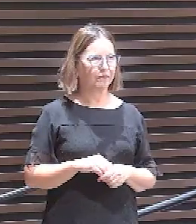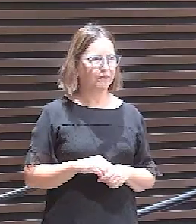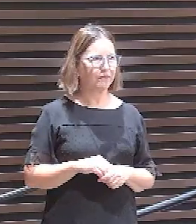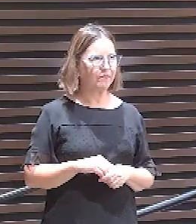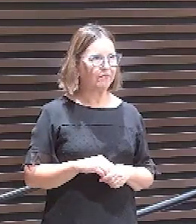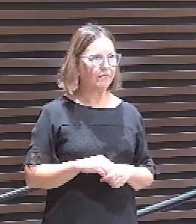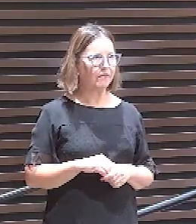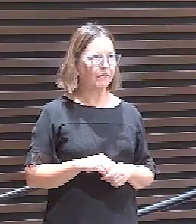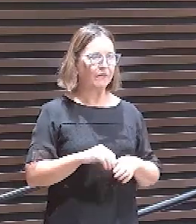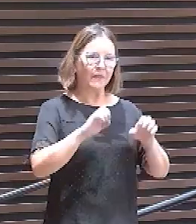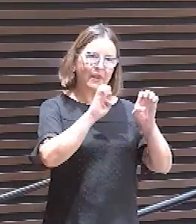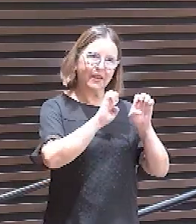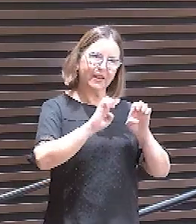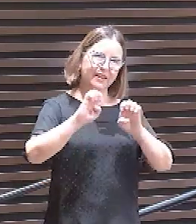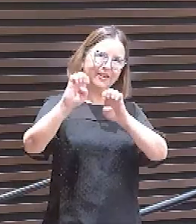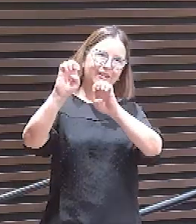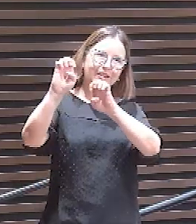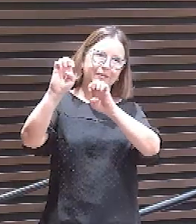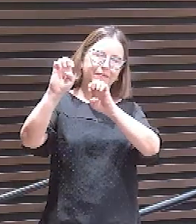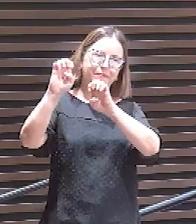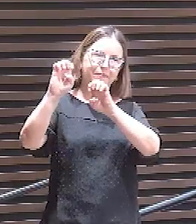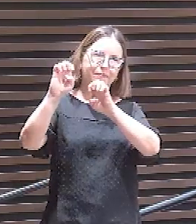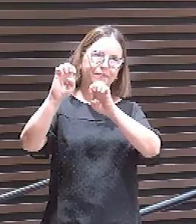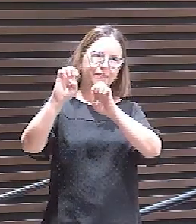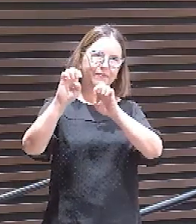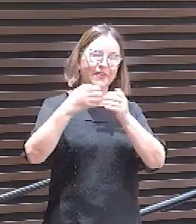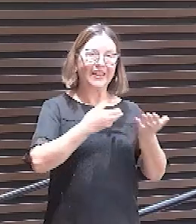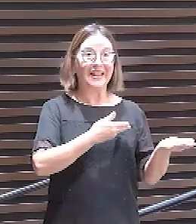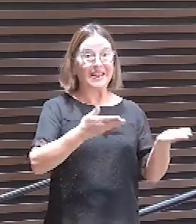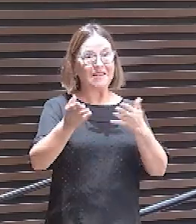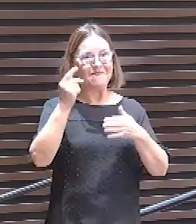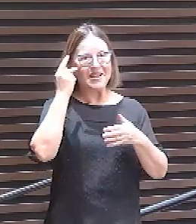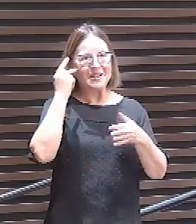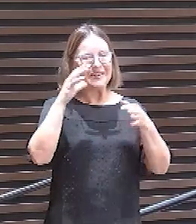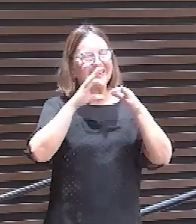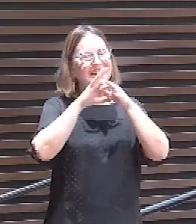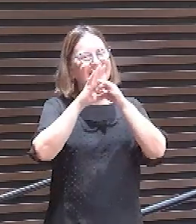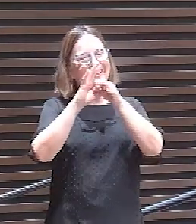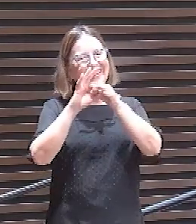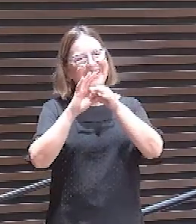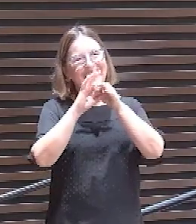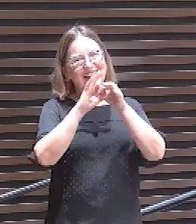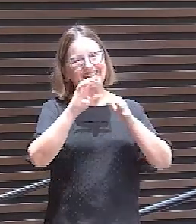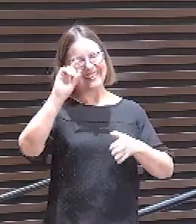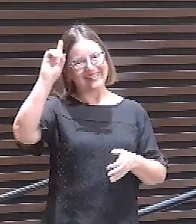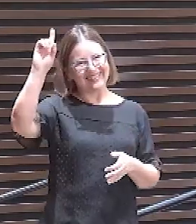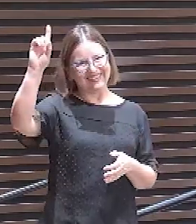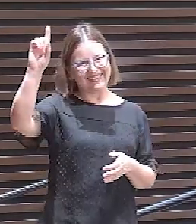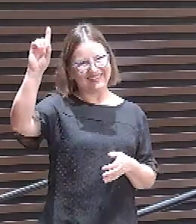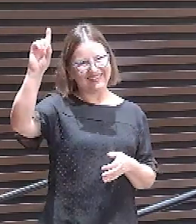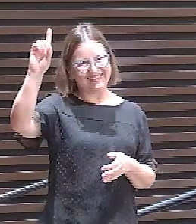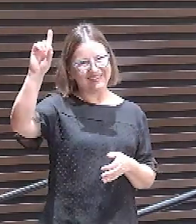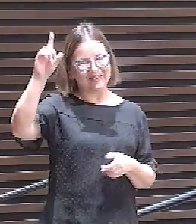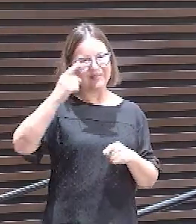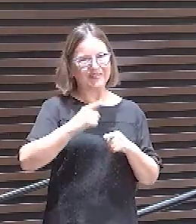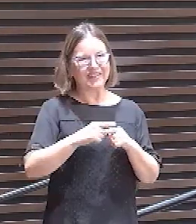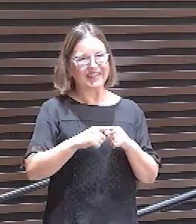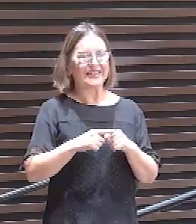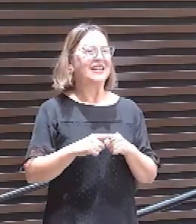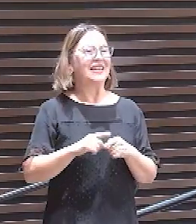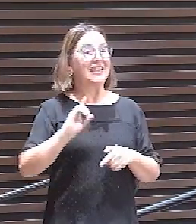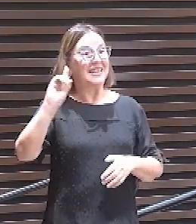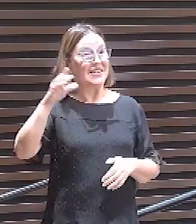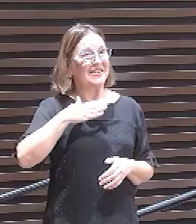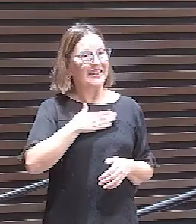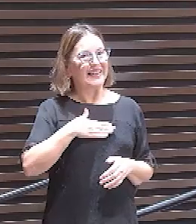Enoque, ele foi trasladado para a intimidade com Deus e ele agradou a Deus. Isso